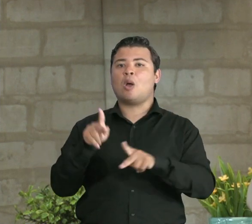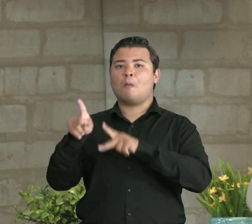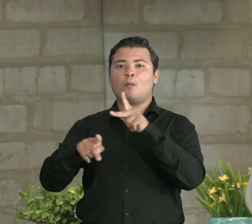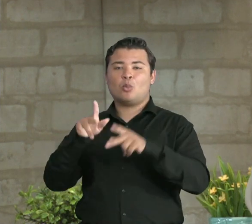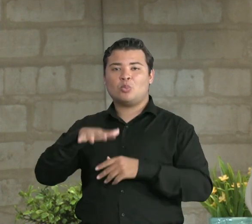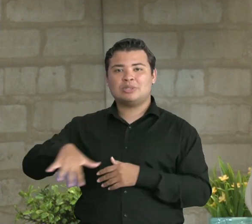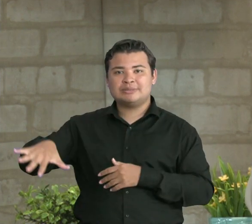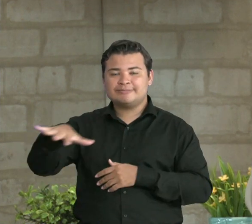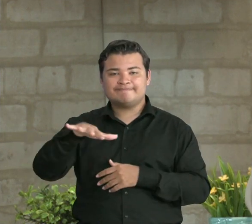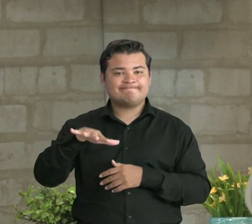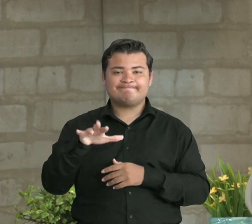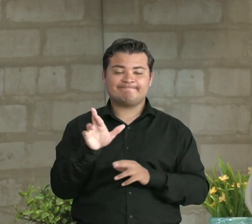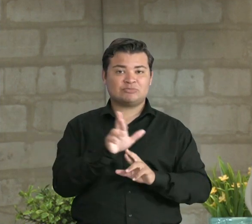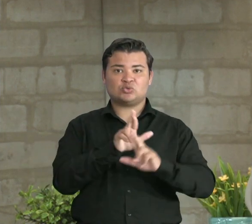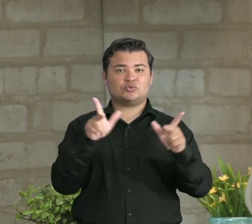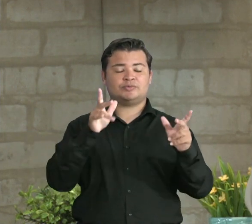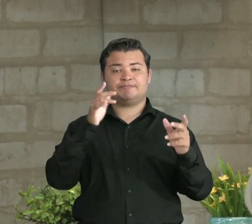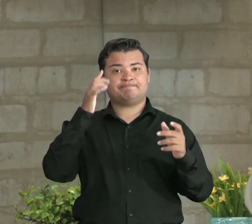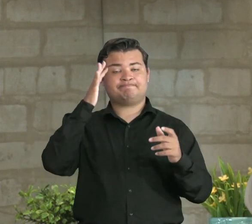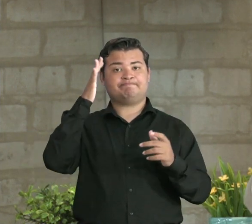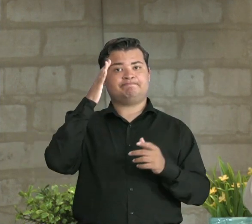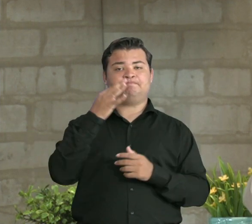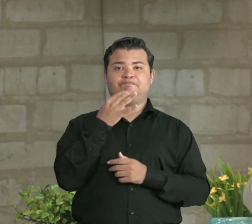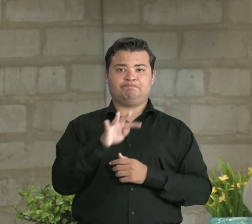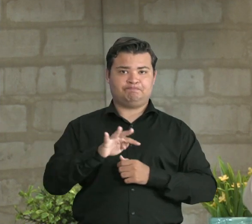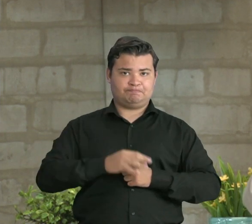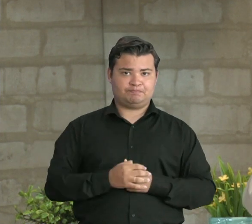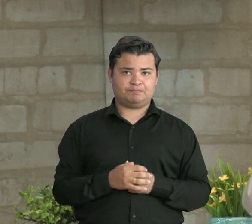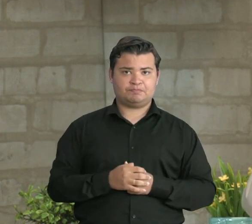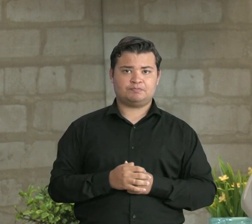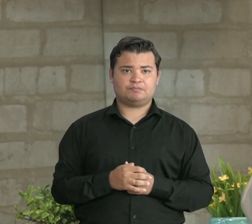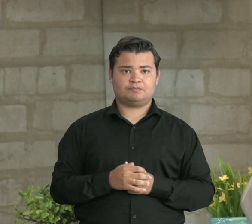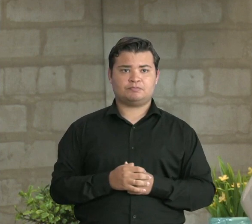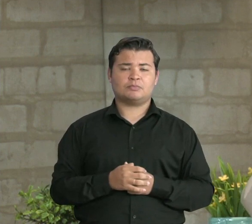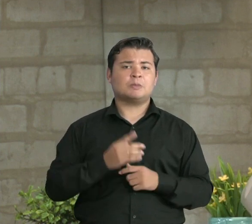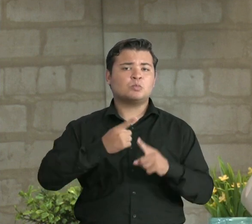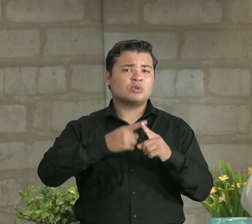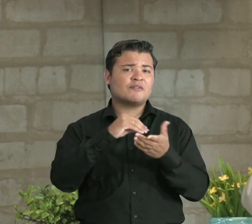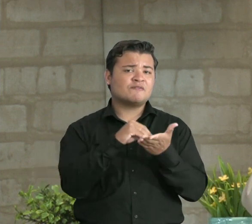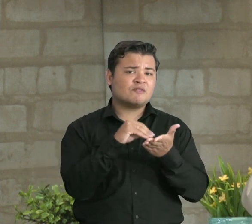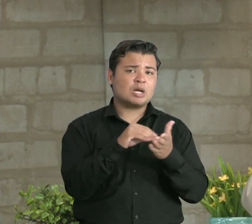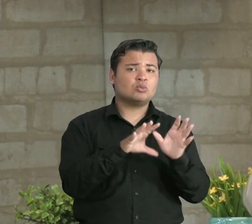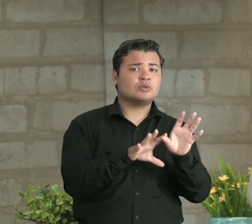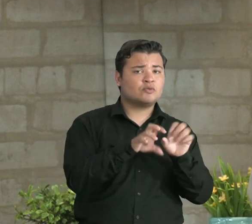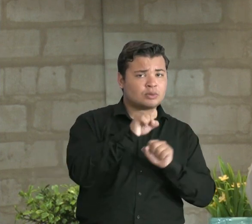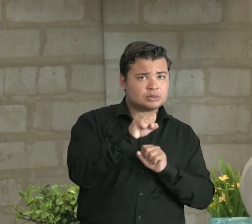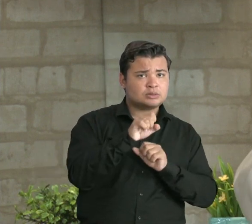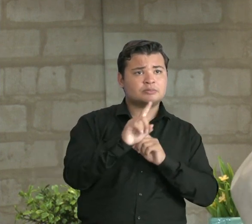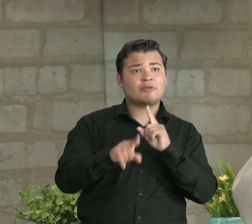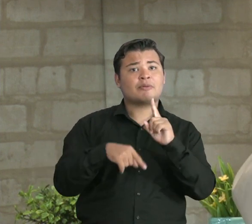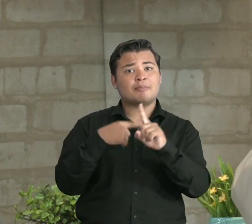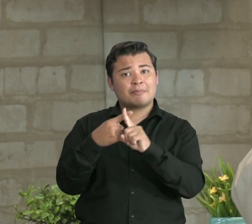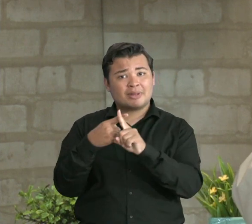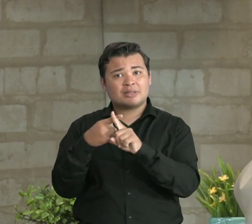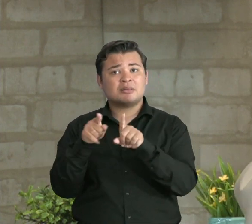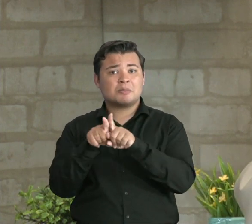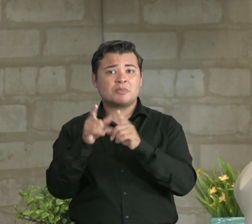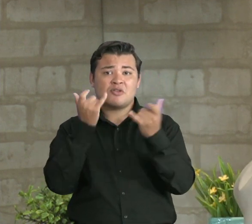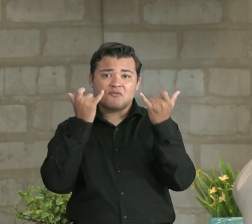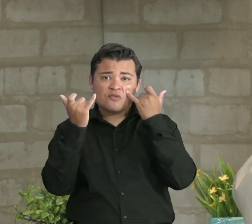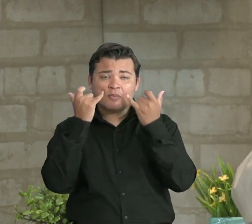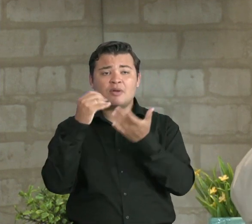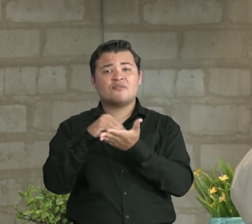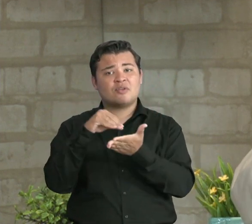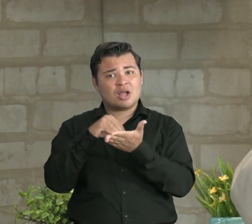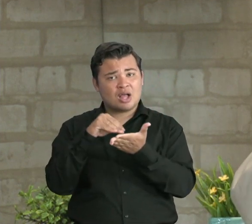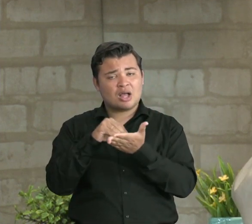população. Não é uma questão não apenas de formação, de informação, mas de formação.